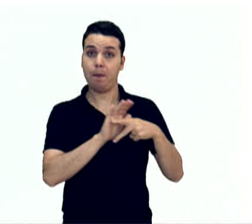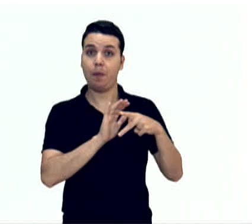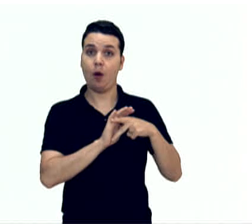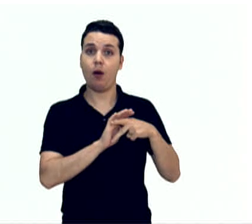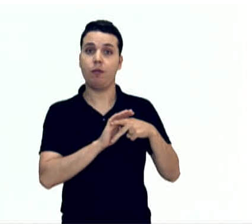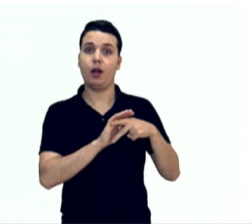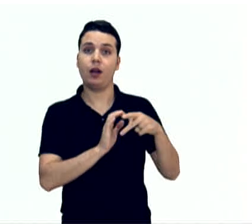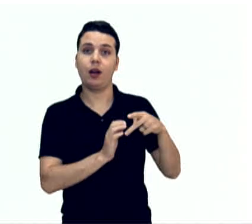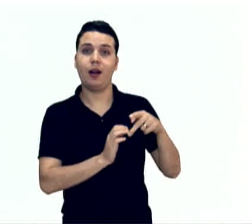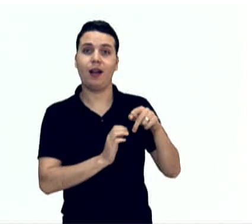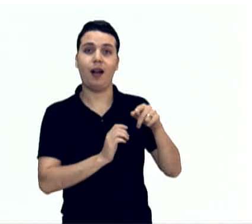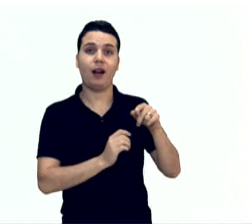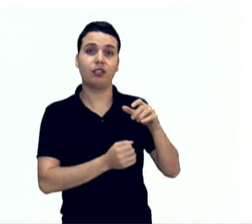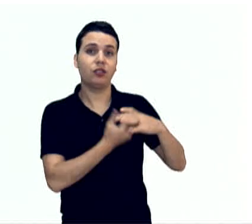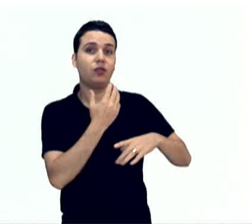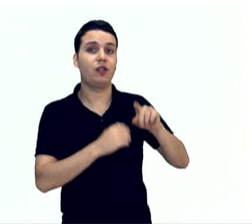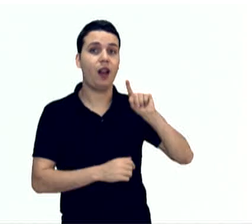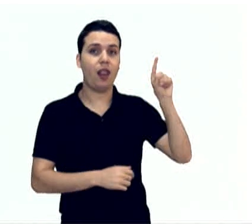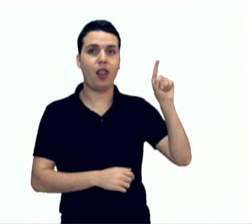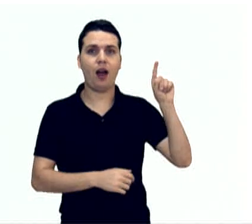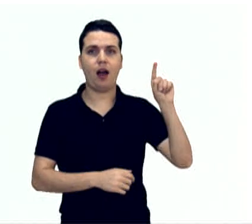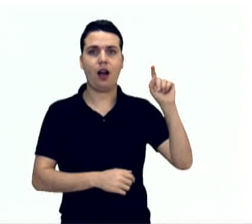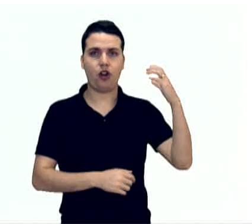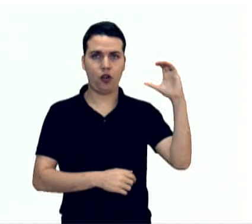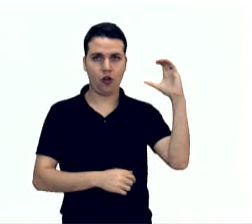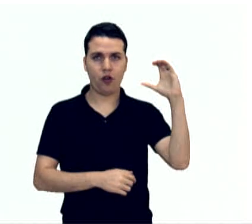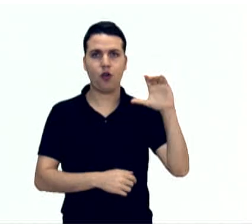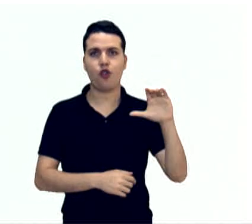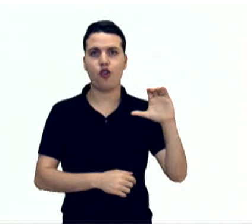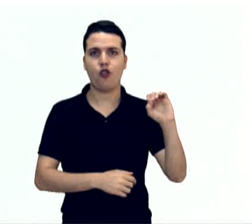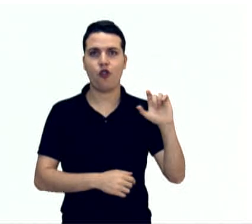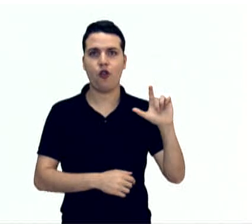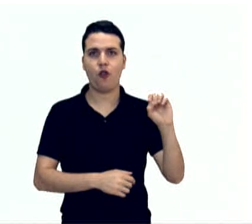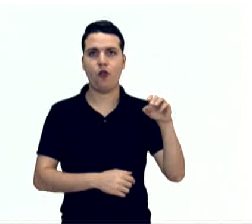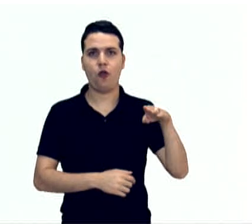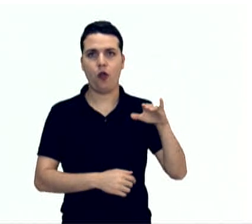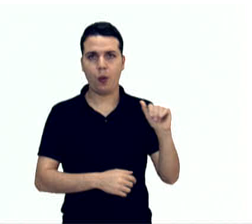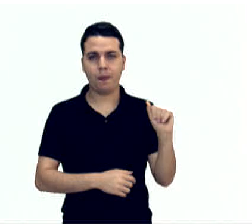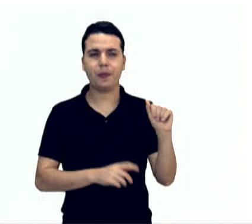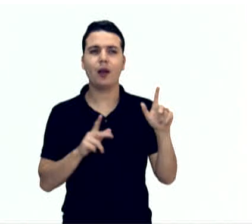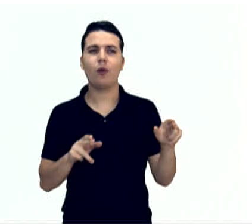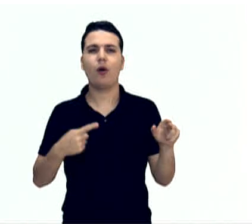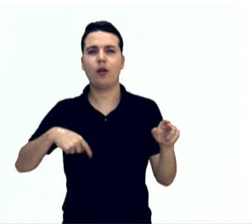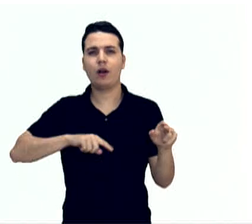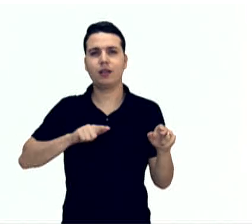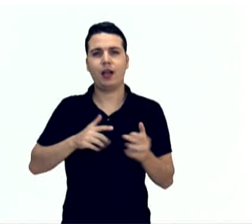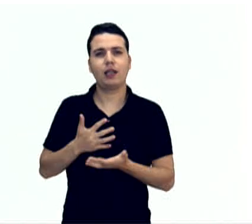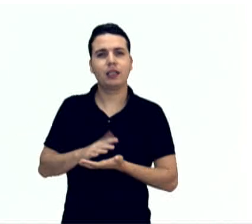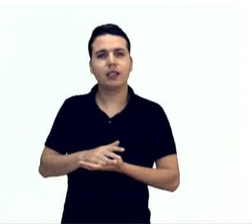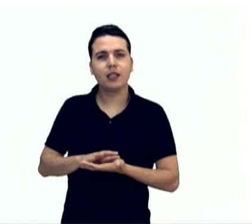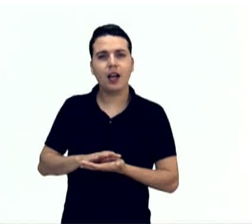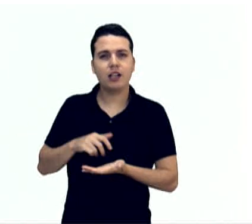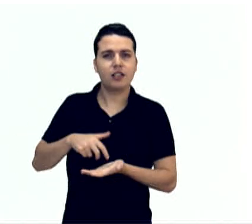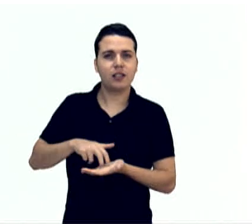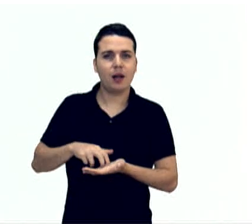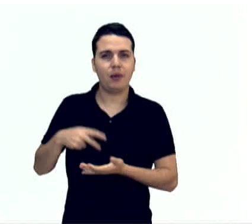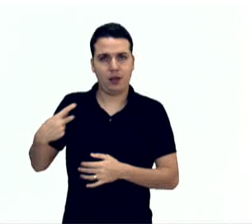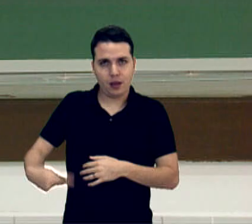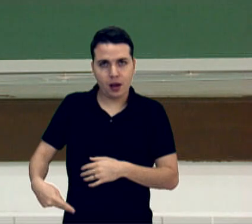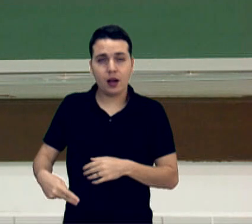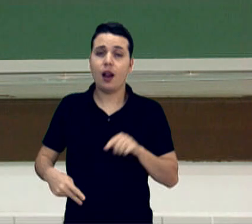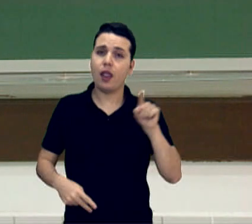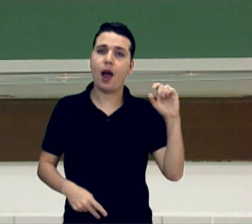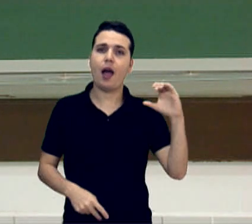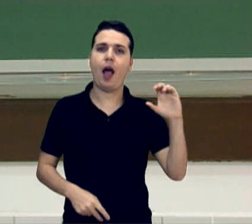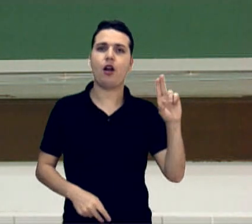Colômbia, então assim como no Brasil nós temos o samba, que é típico, né? Então lá é a cúmbia.